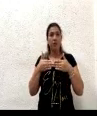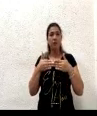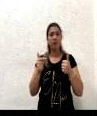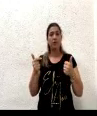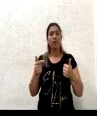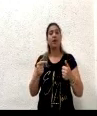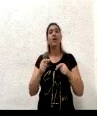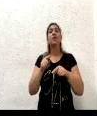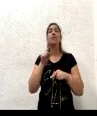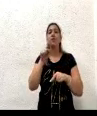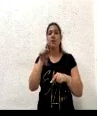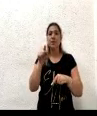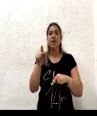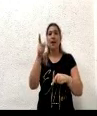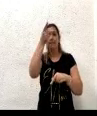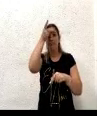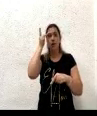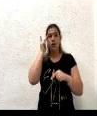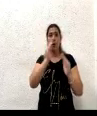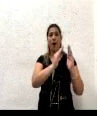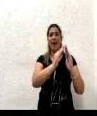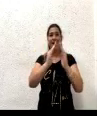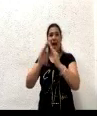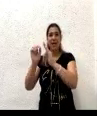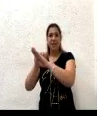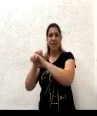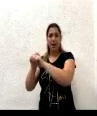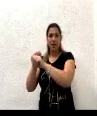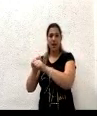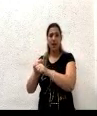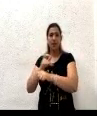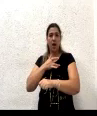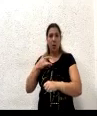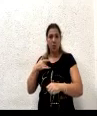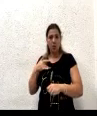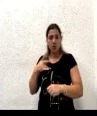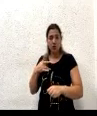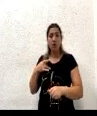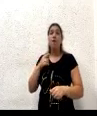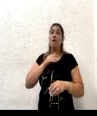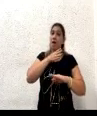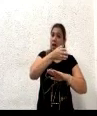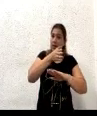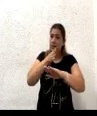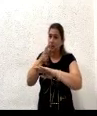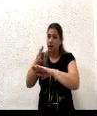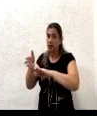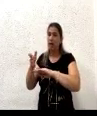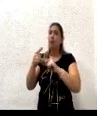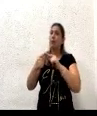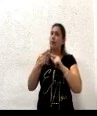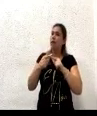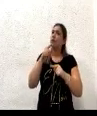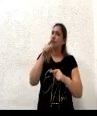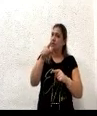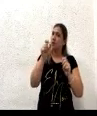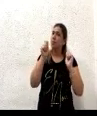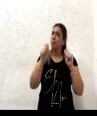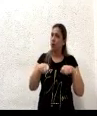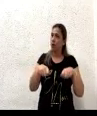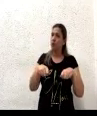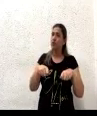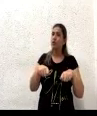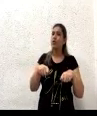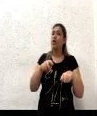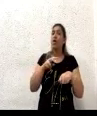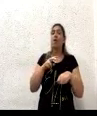deixe o pessoal da saúde entrar nas suas casas, porque pode ser você amanhã a vítima. Infelizmente,